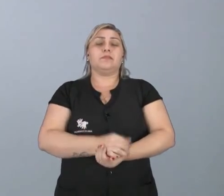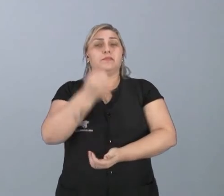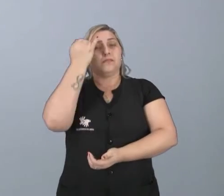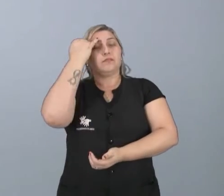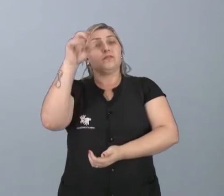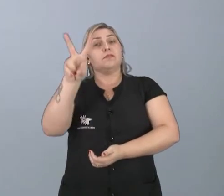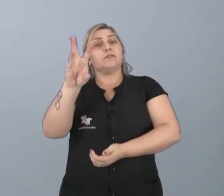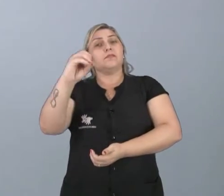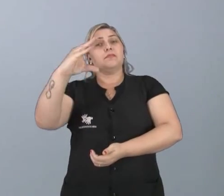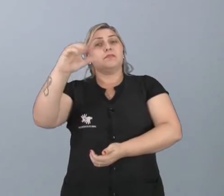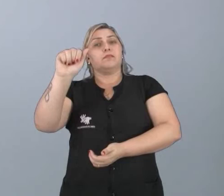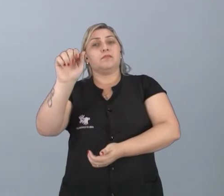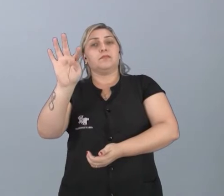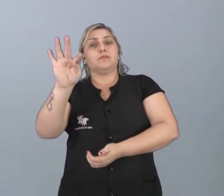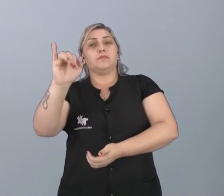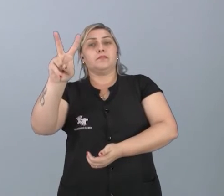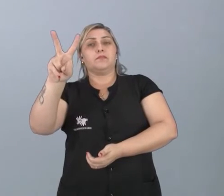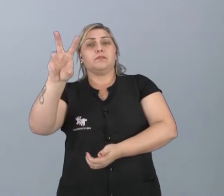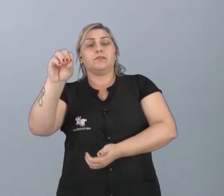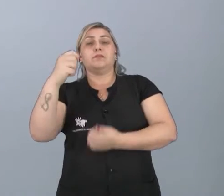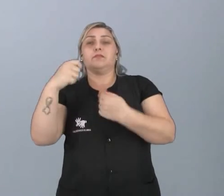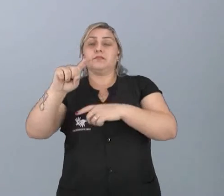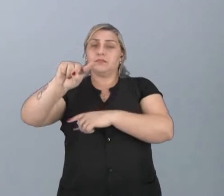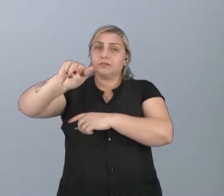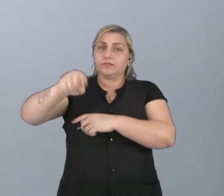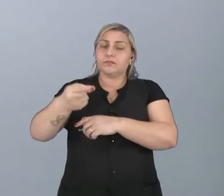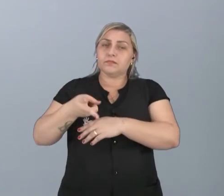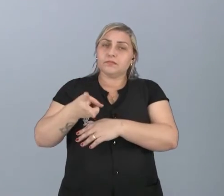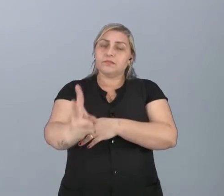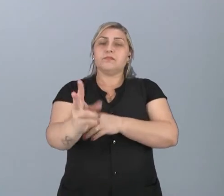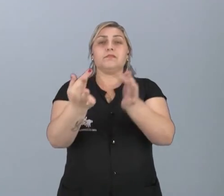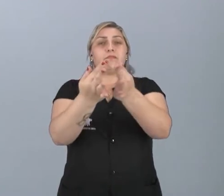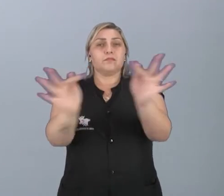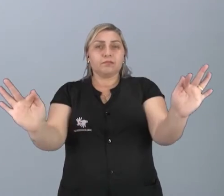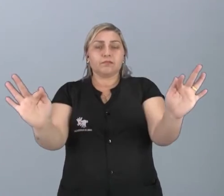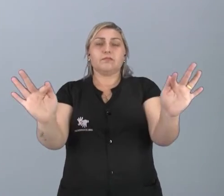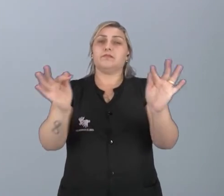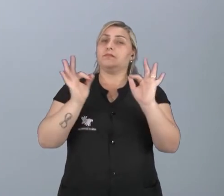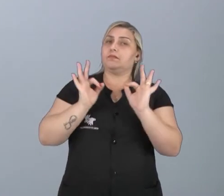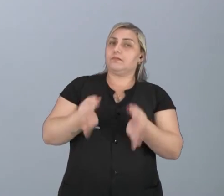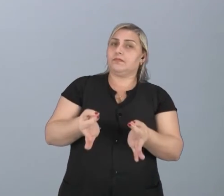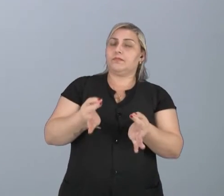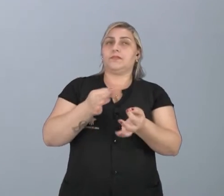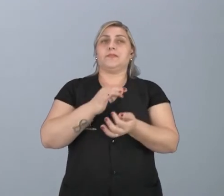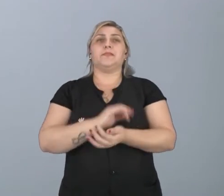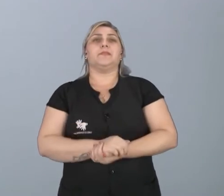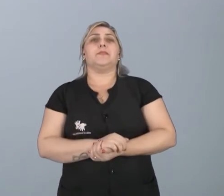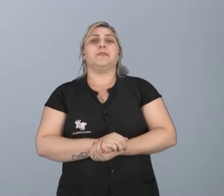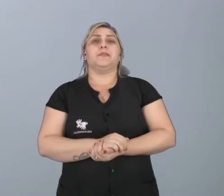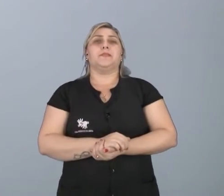de vocativo, então, vírgula ali, e eu sigo a frase adiante, tá certo?